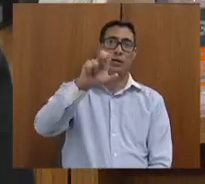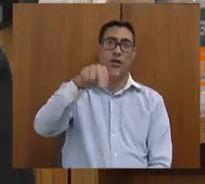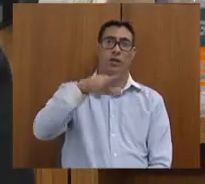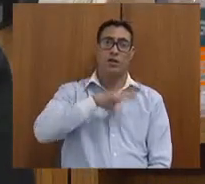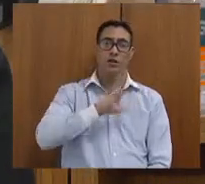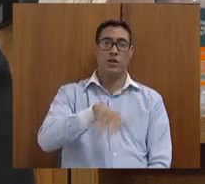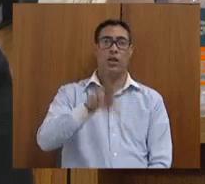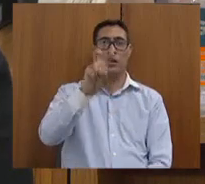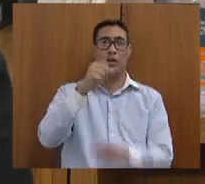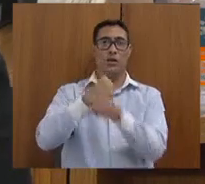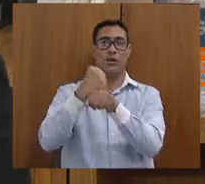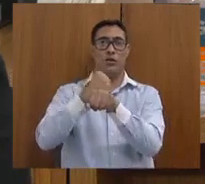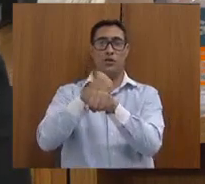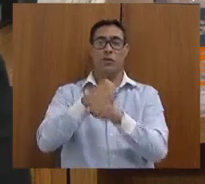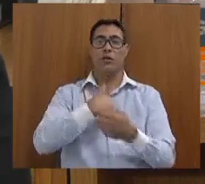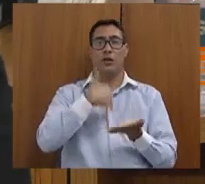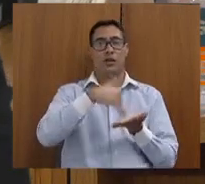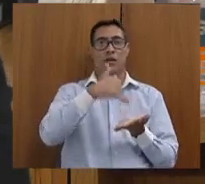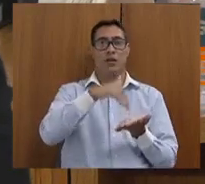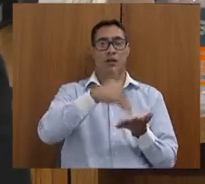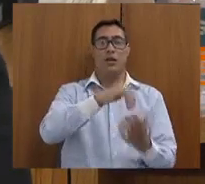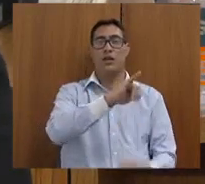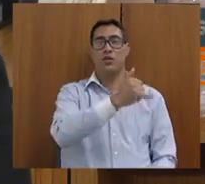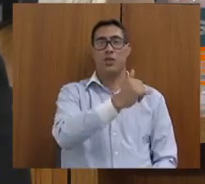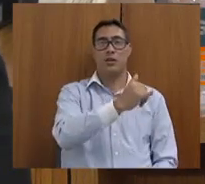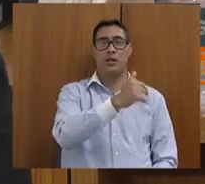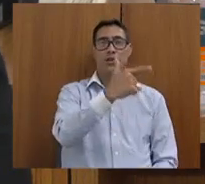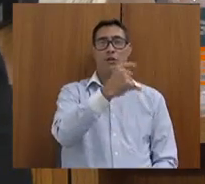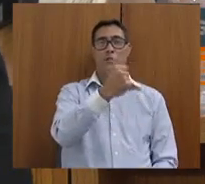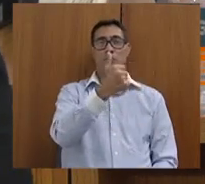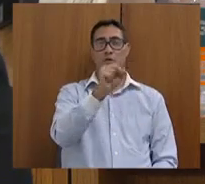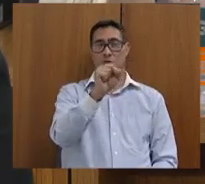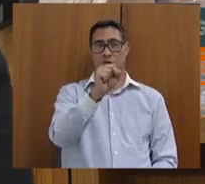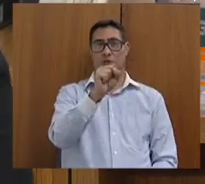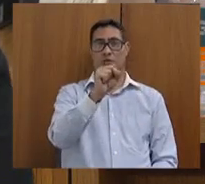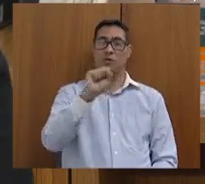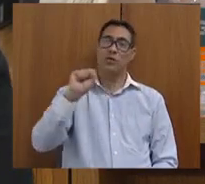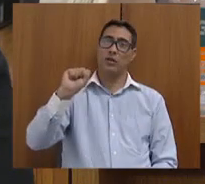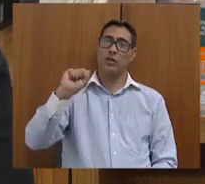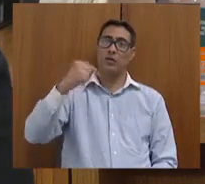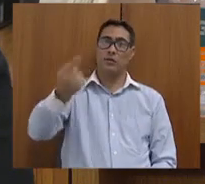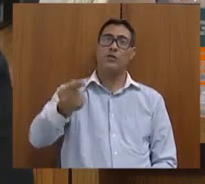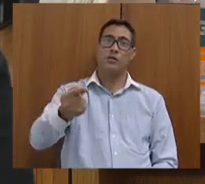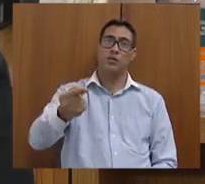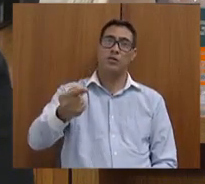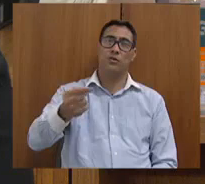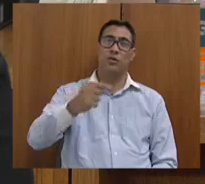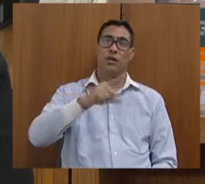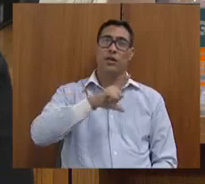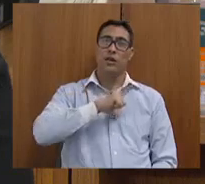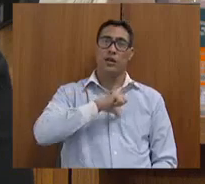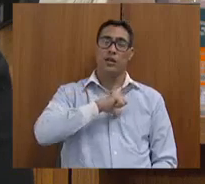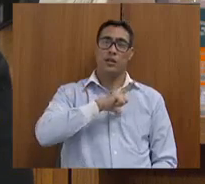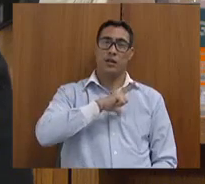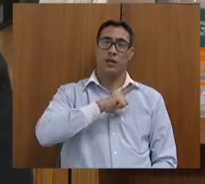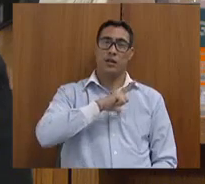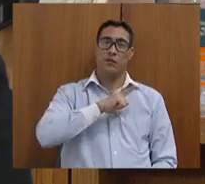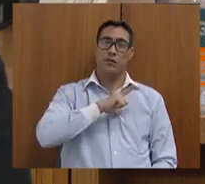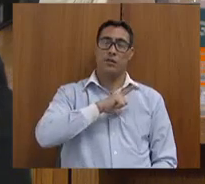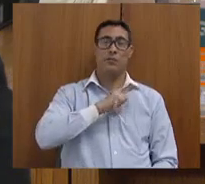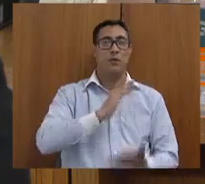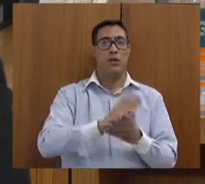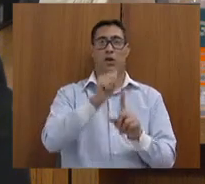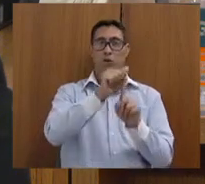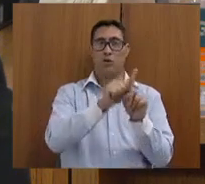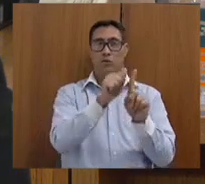cinco anos eu saí da secretaria em janeiro de 2018 depois disso teve ainda mais alguns